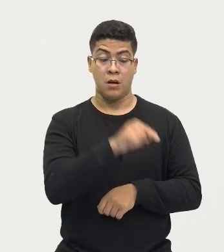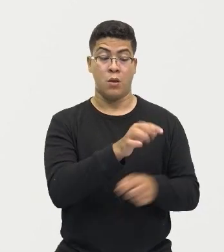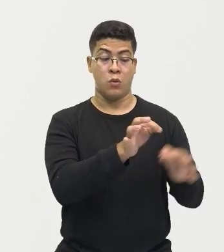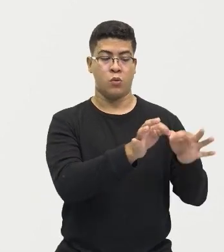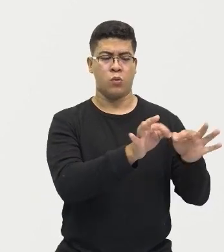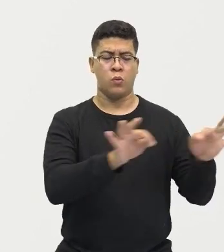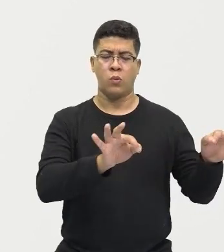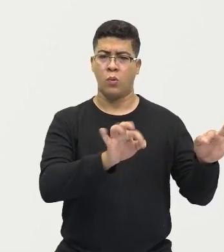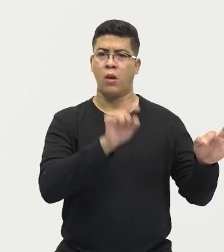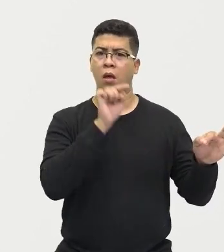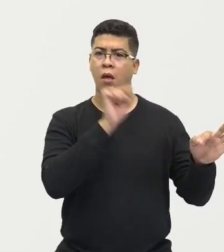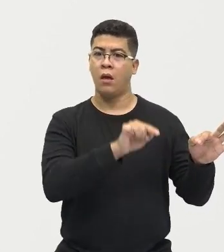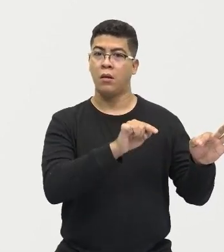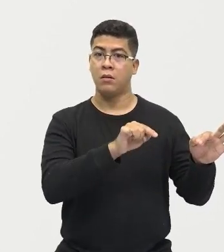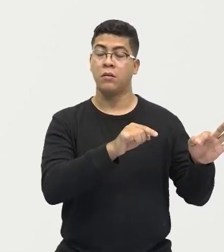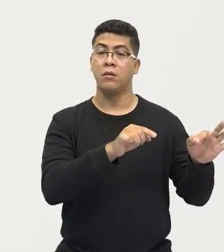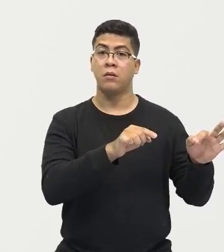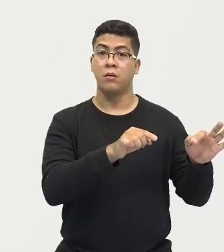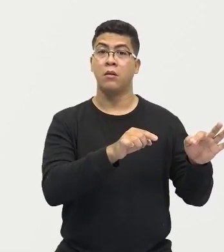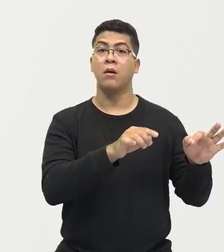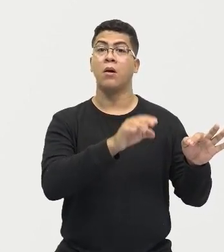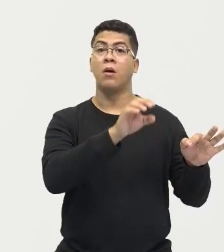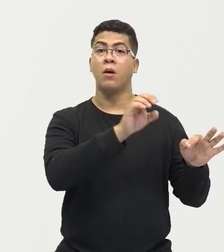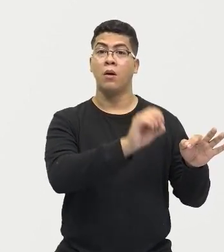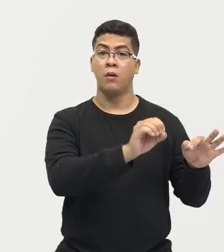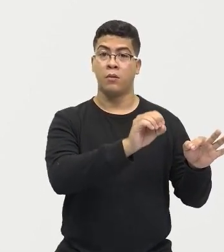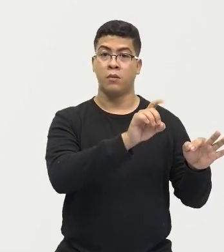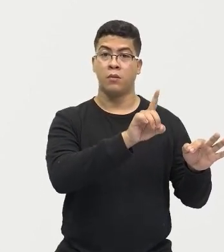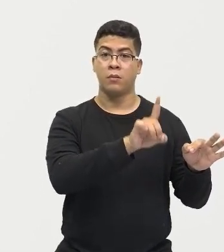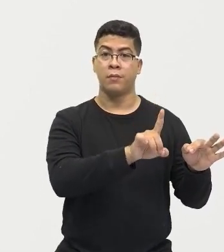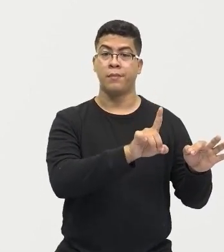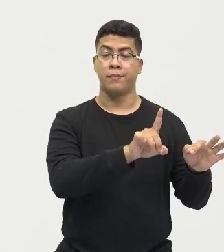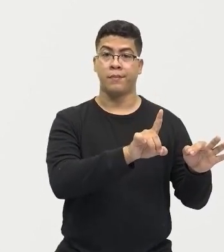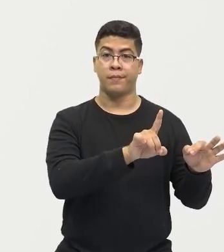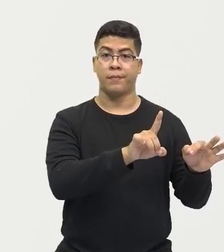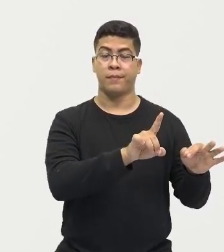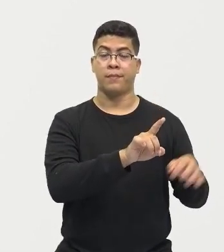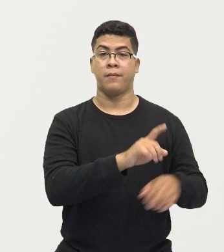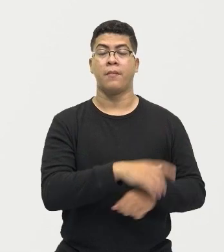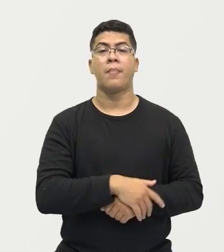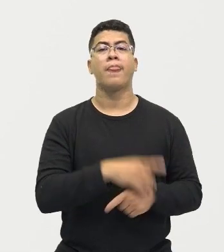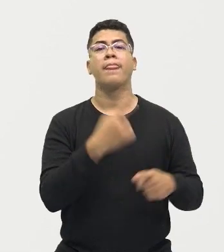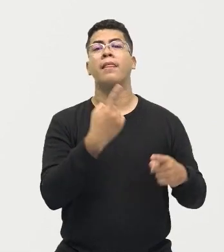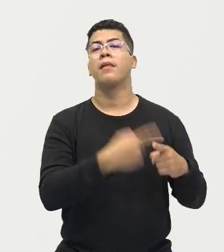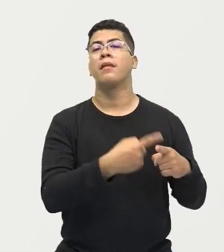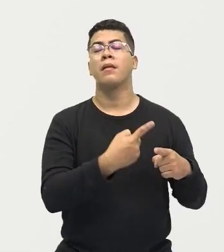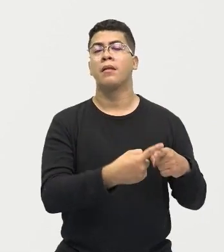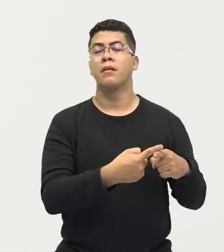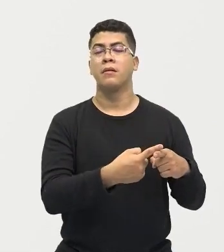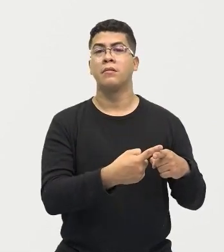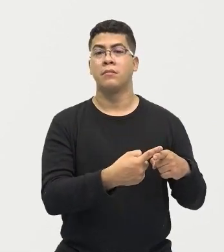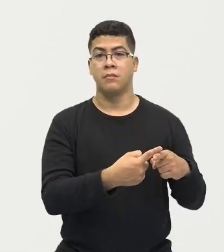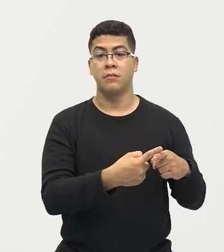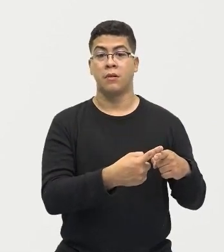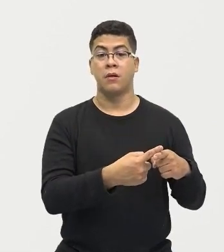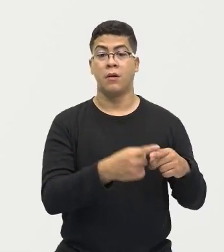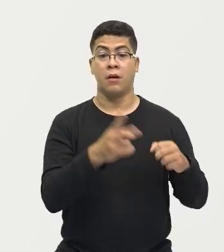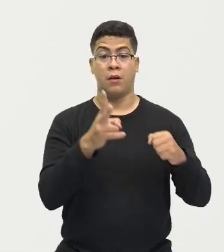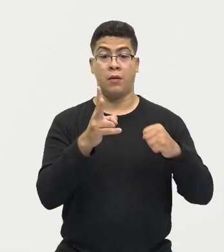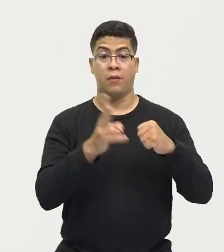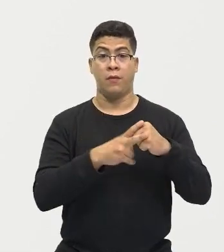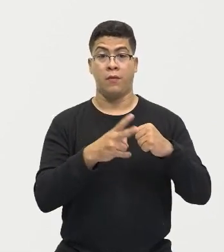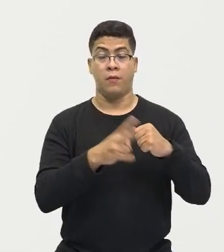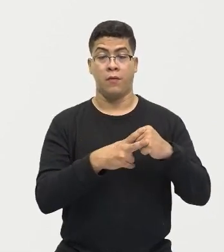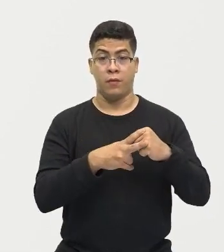aqui, está fazendo papel de objeto direto. Por quê? Porque esse verbo é um verbo